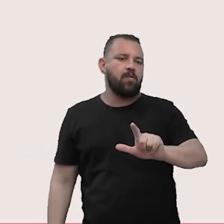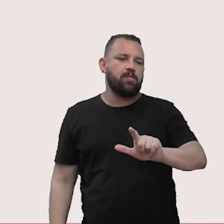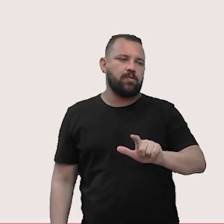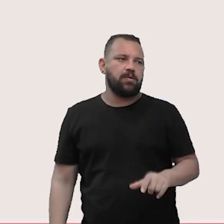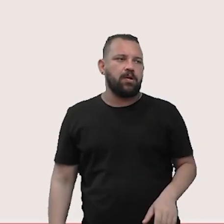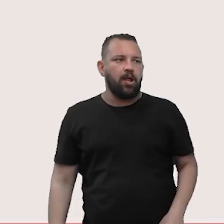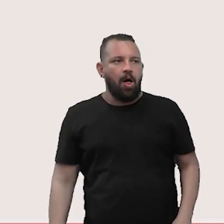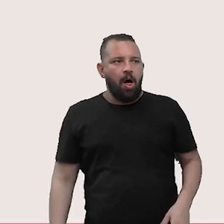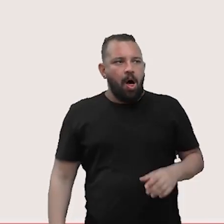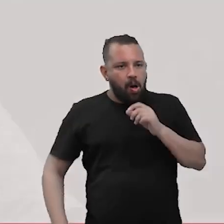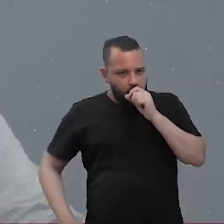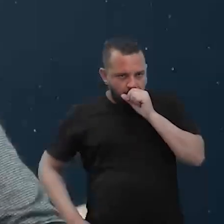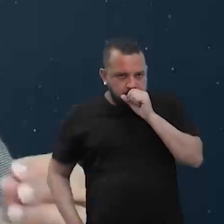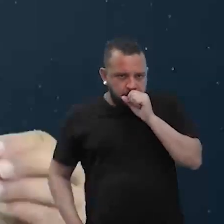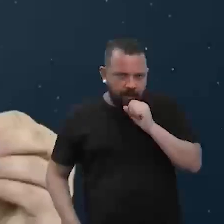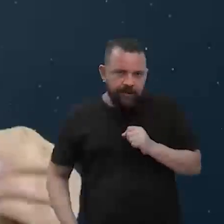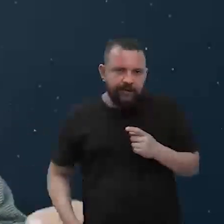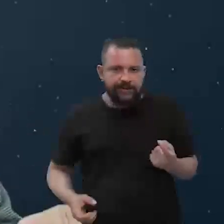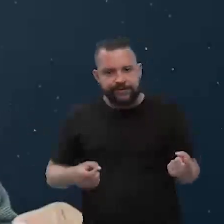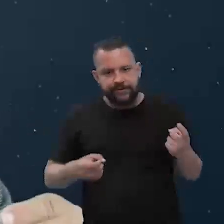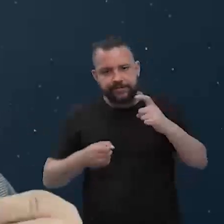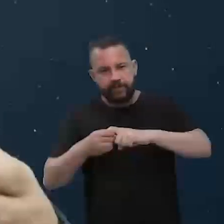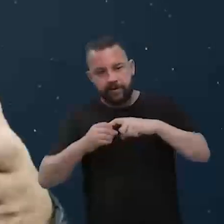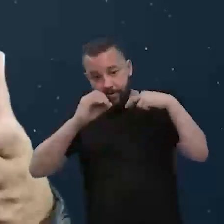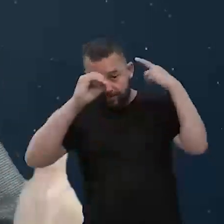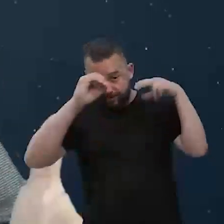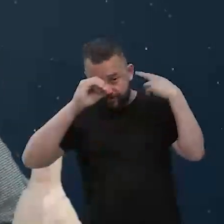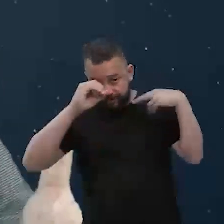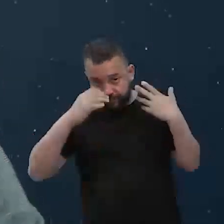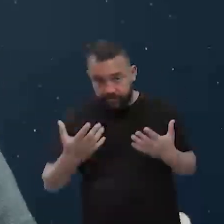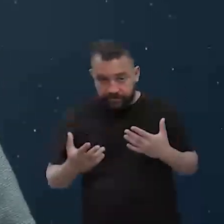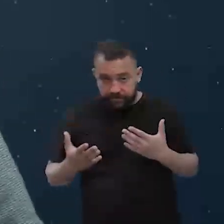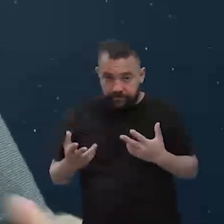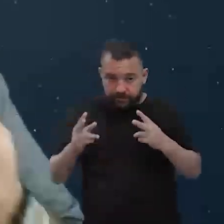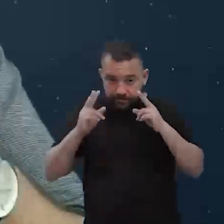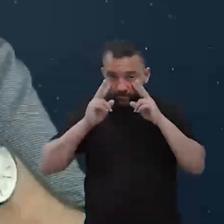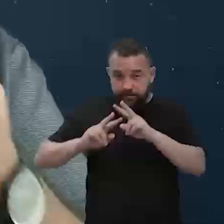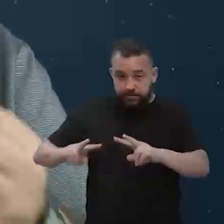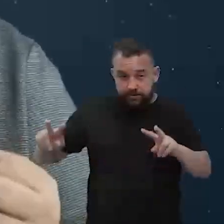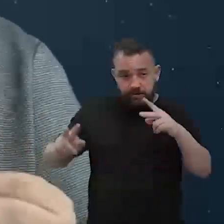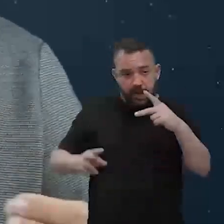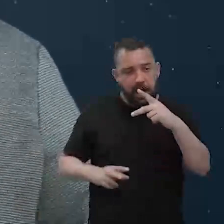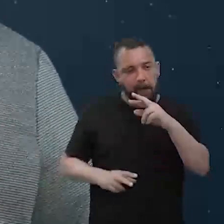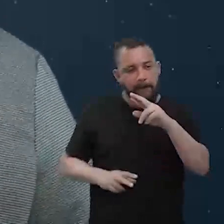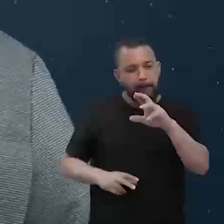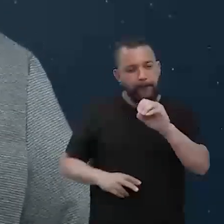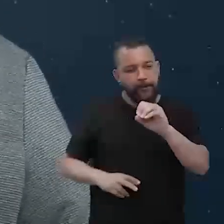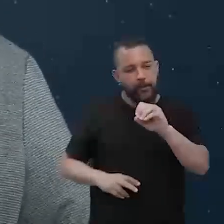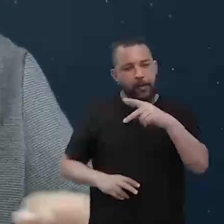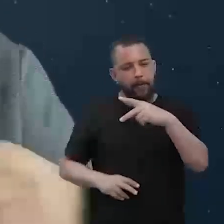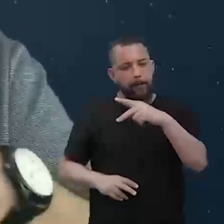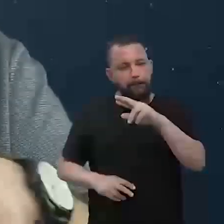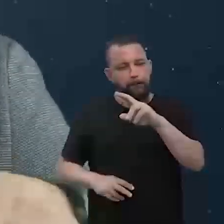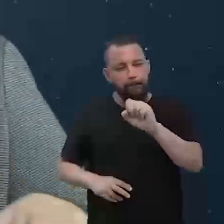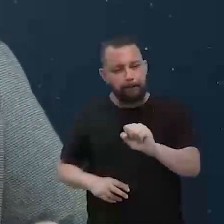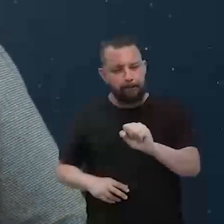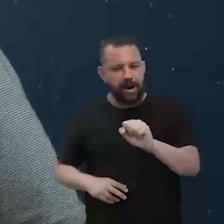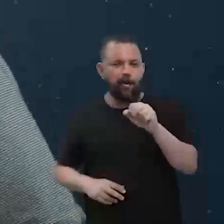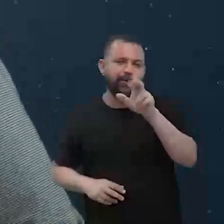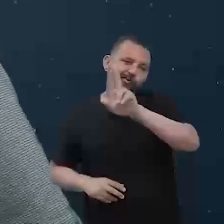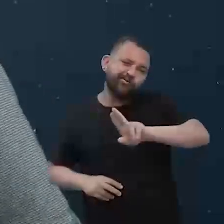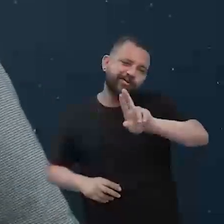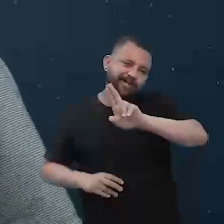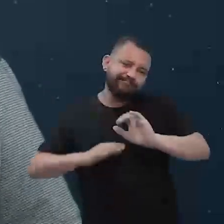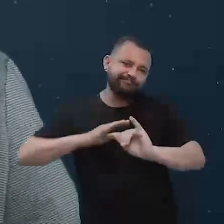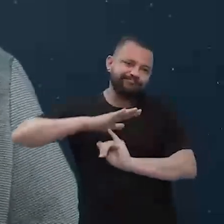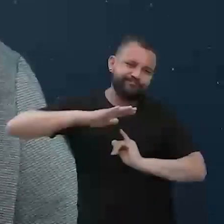Vem comigo, Robertão. Observa, pro, pra, linguagem coloquial. Isso tem a ver com o nível de